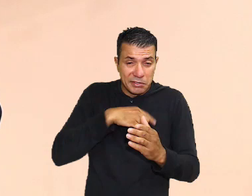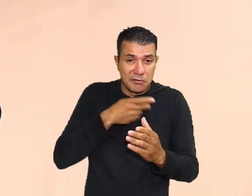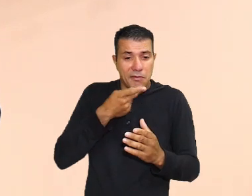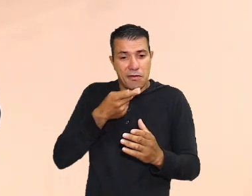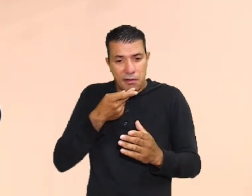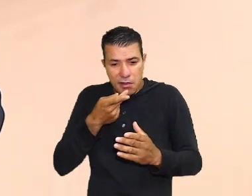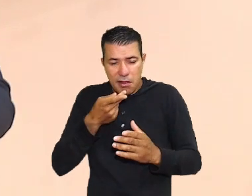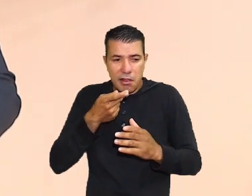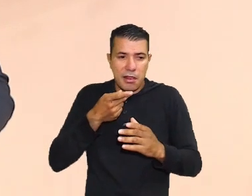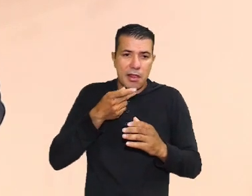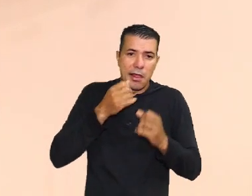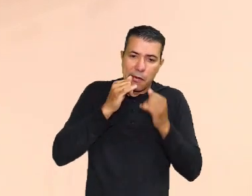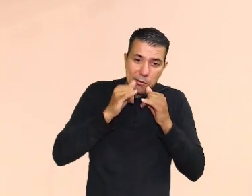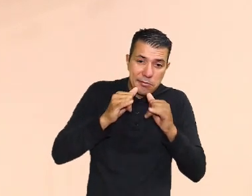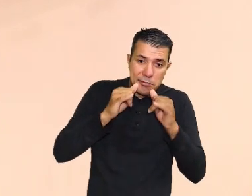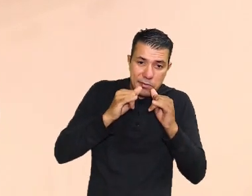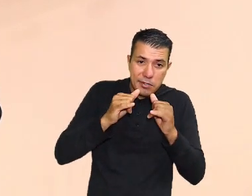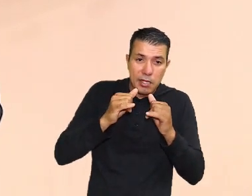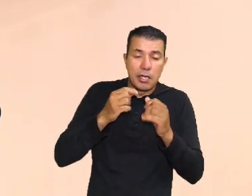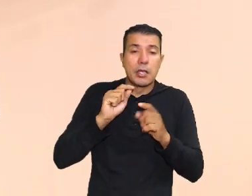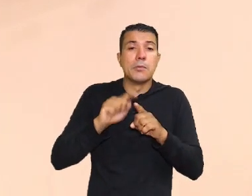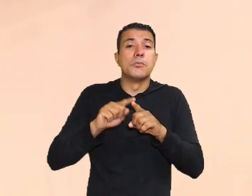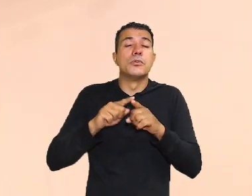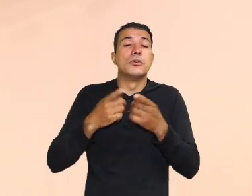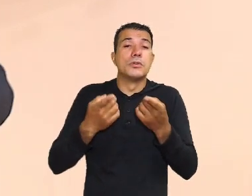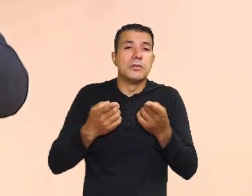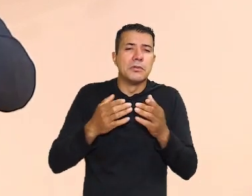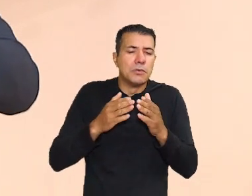mencionarmos algum desses pedidos e agradecimentos,